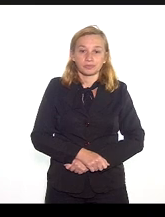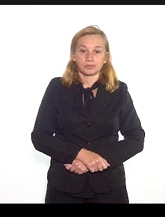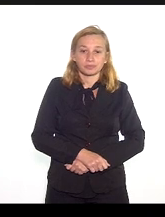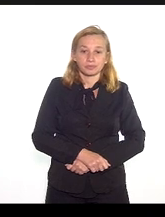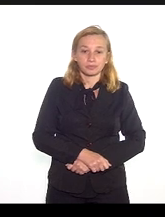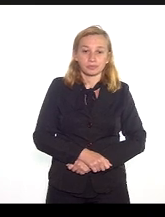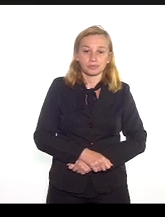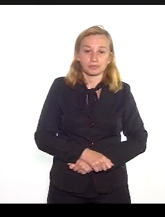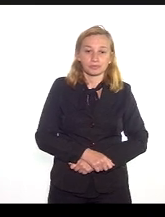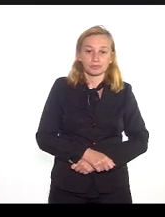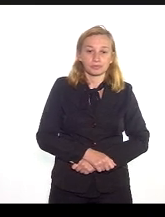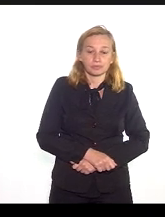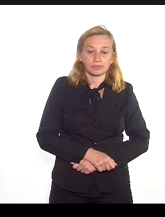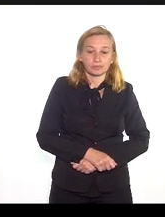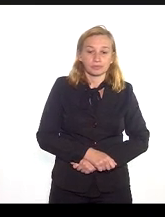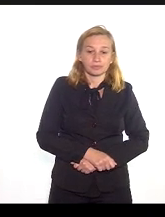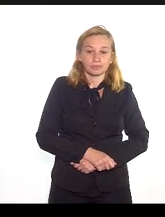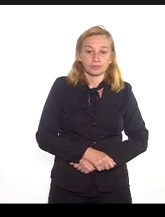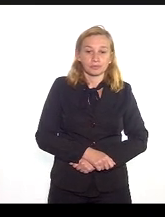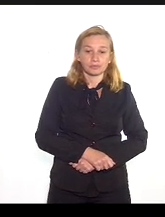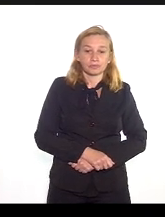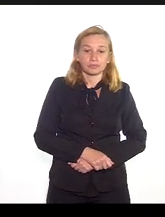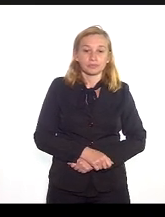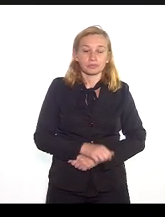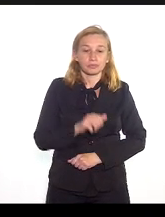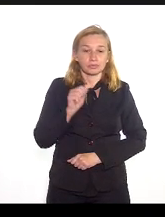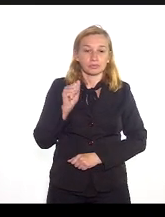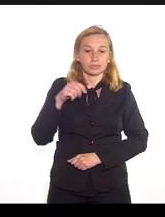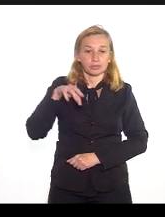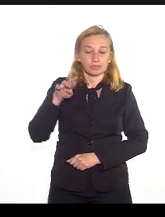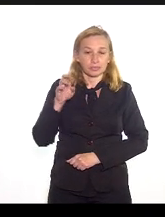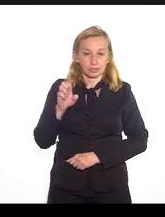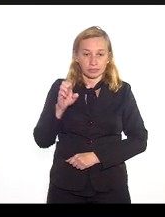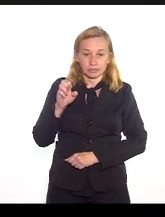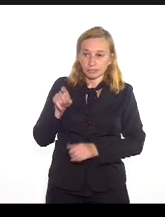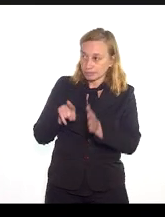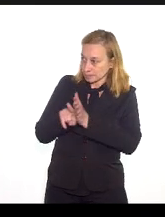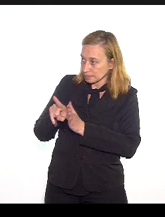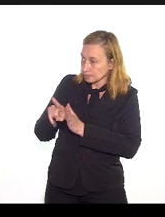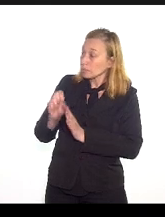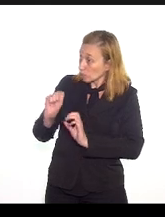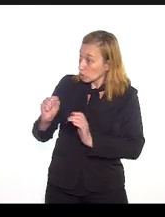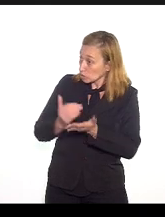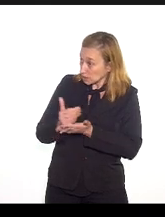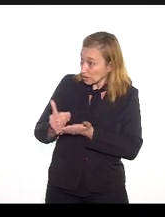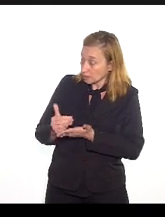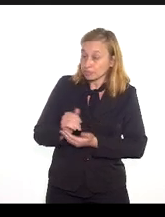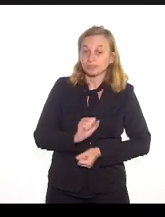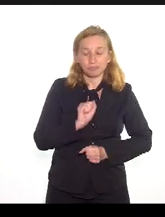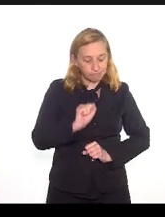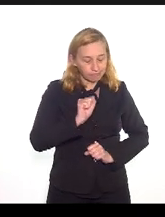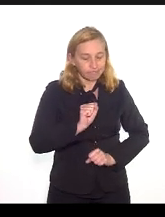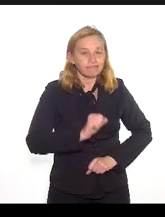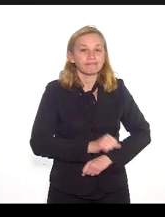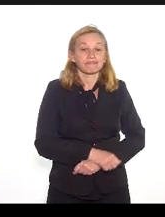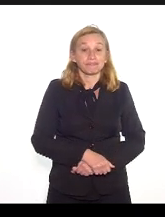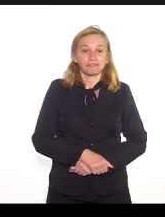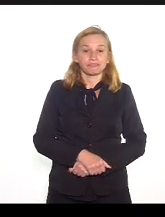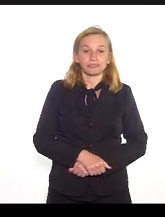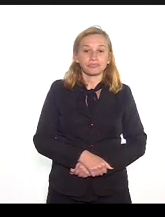As perguntas, almirante Edésio. Não, posso começar? Pode começar.